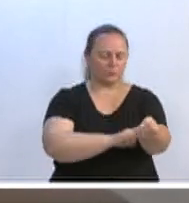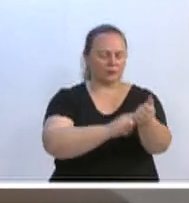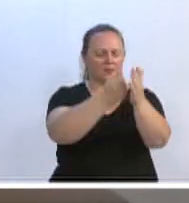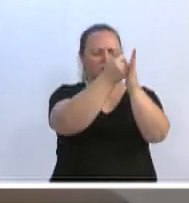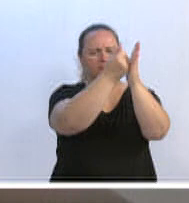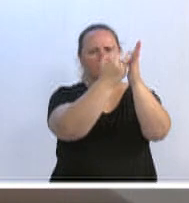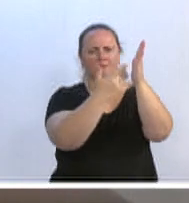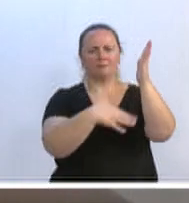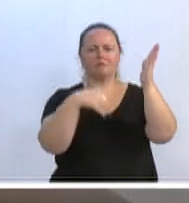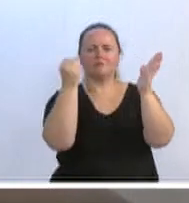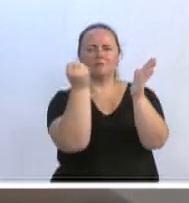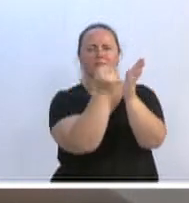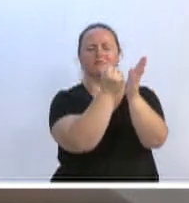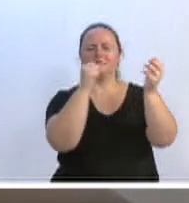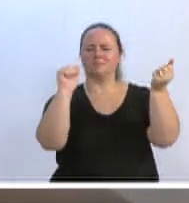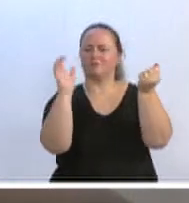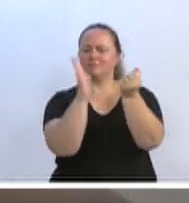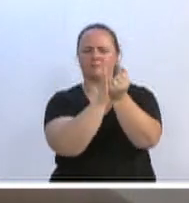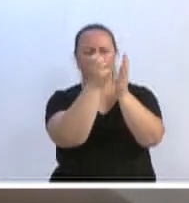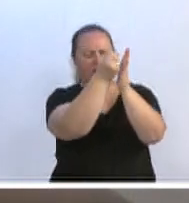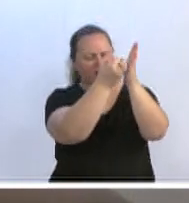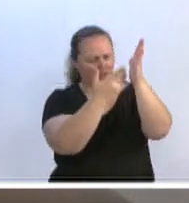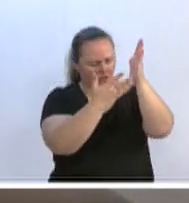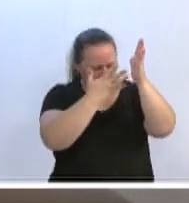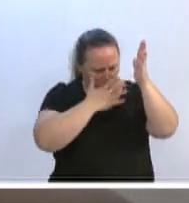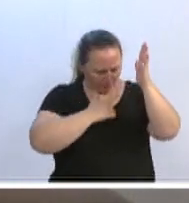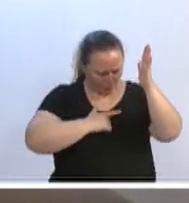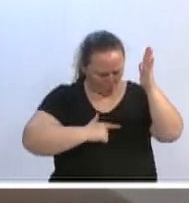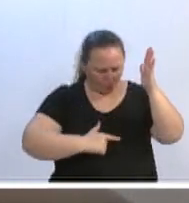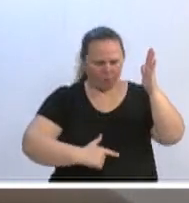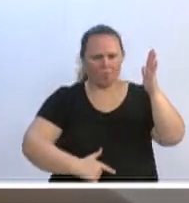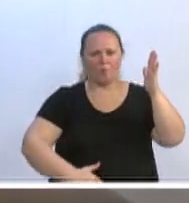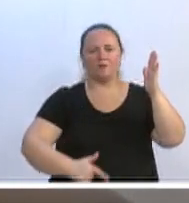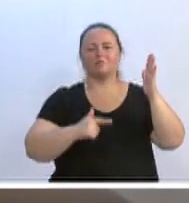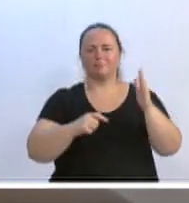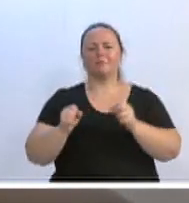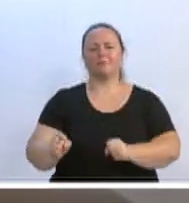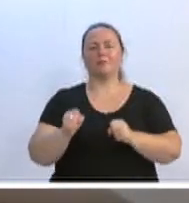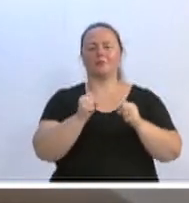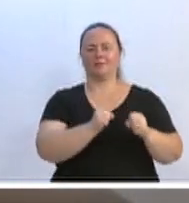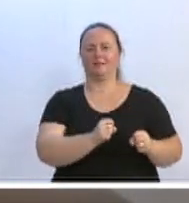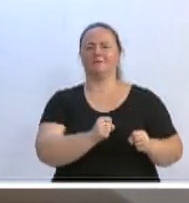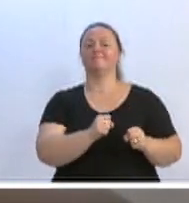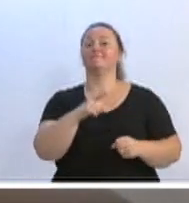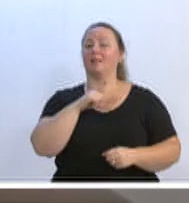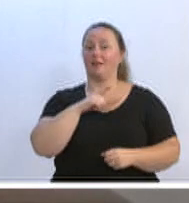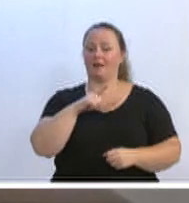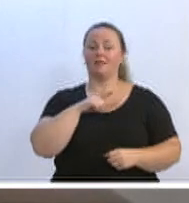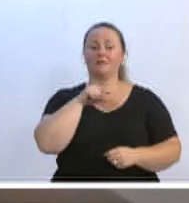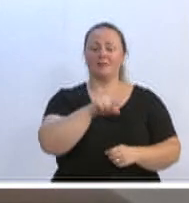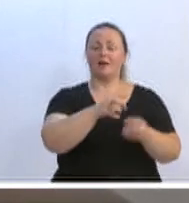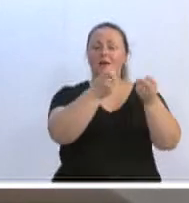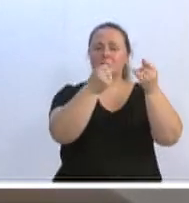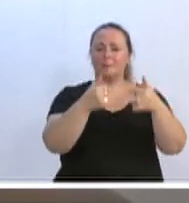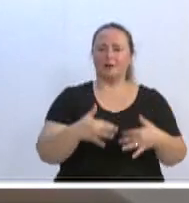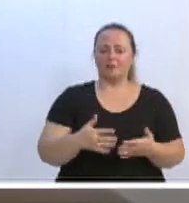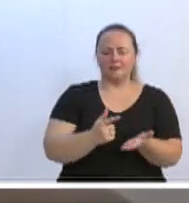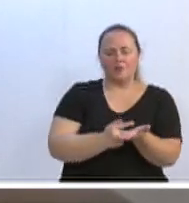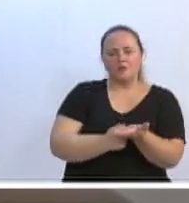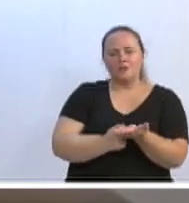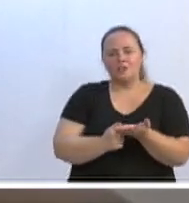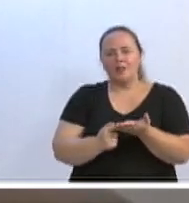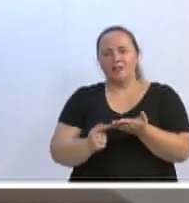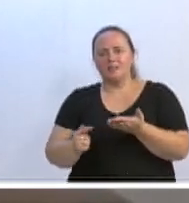Jesus. Nós vemos essa doutrina desde Gênesis a Apocalipse. É como se fosse um fio de